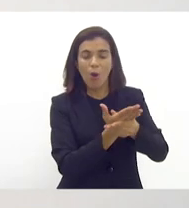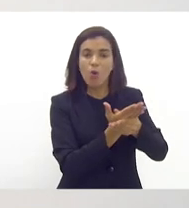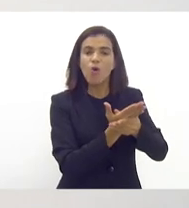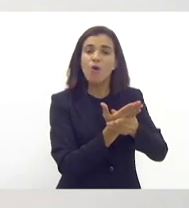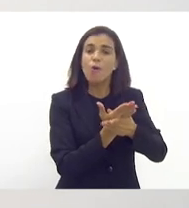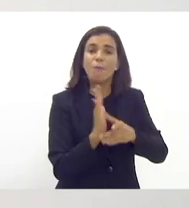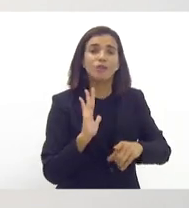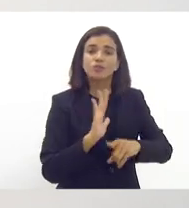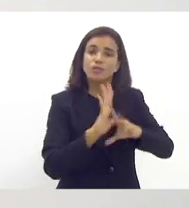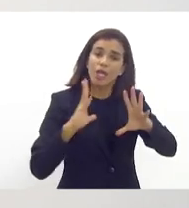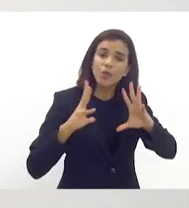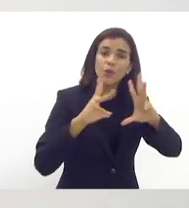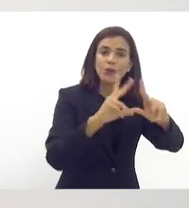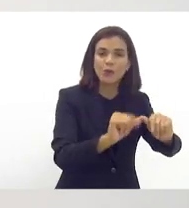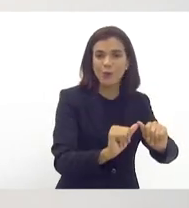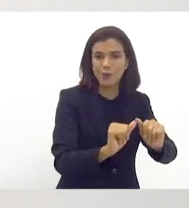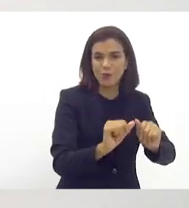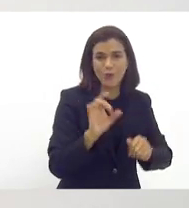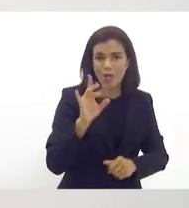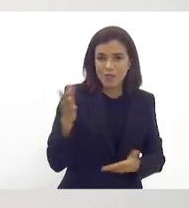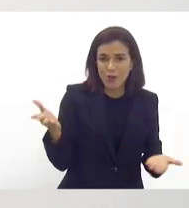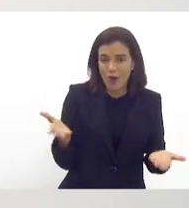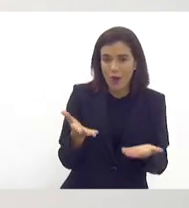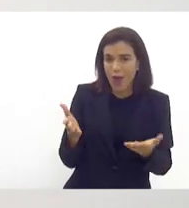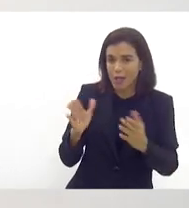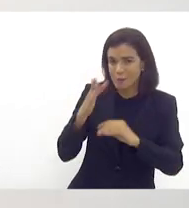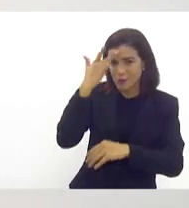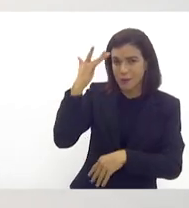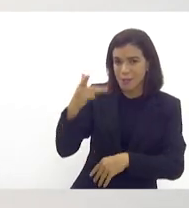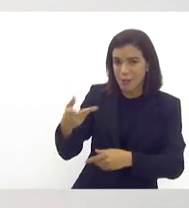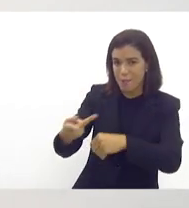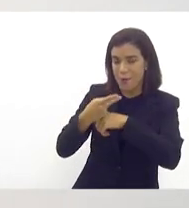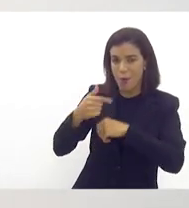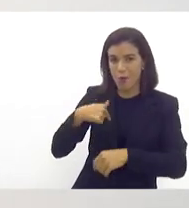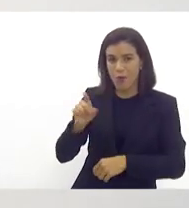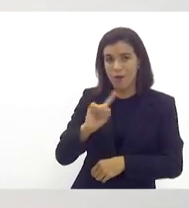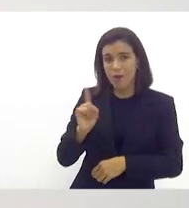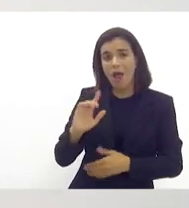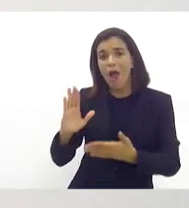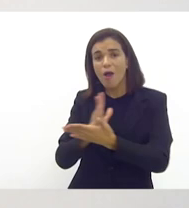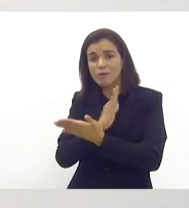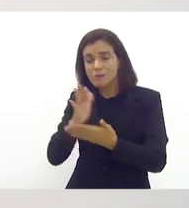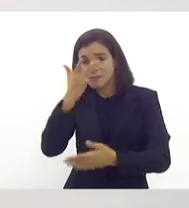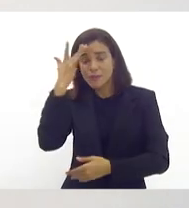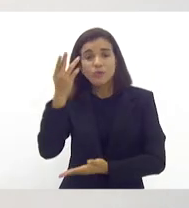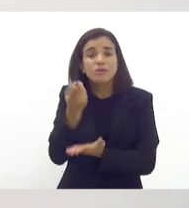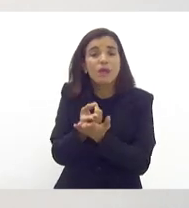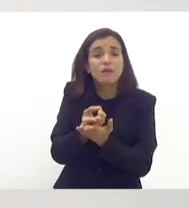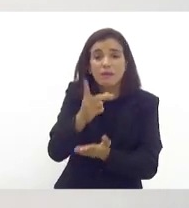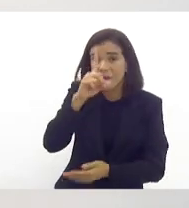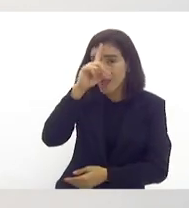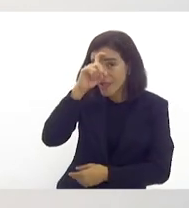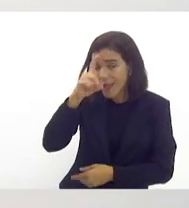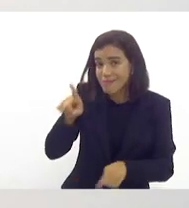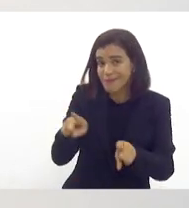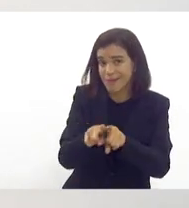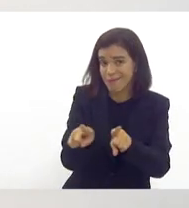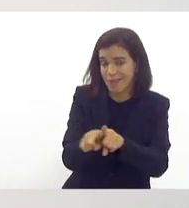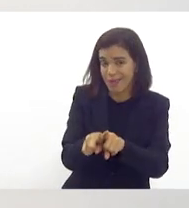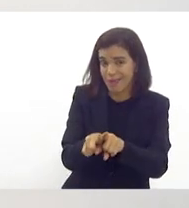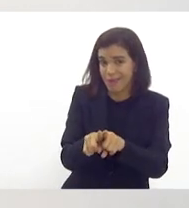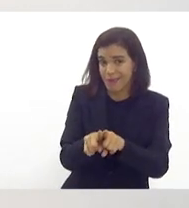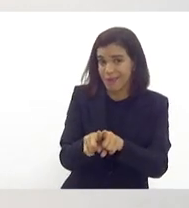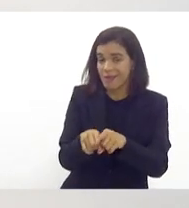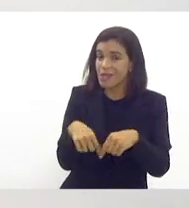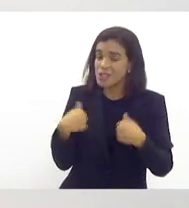beneficiar todos porque não só aqueles que estão chegando a gente mas aqueles que nem conseguem chegar Estão às vezes internados também então essa tutela que